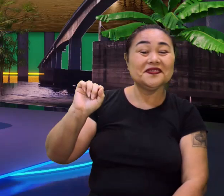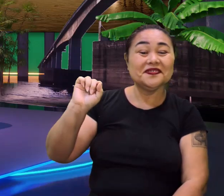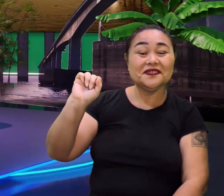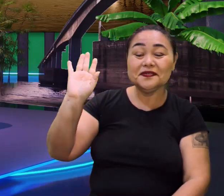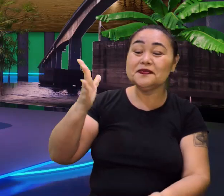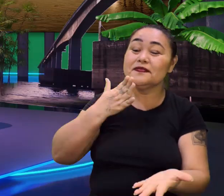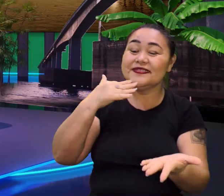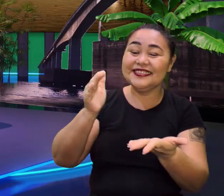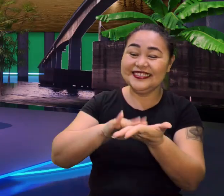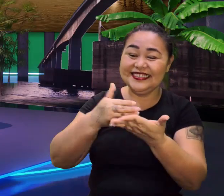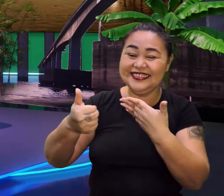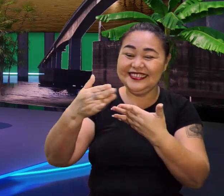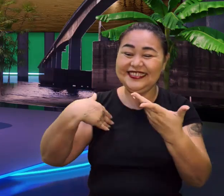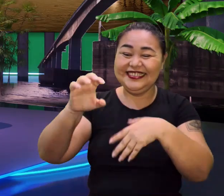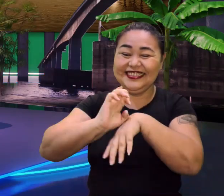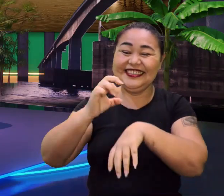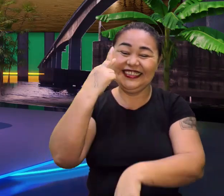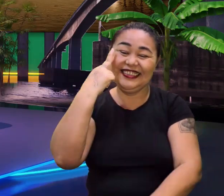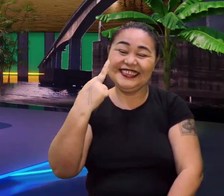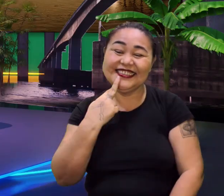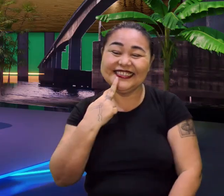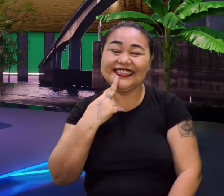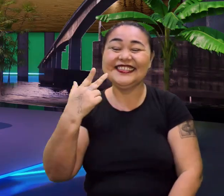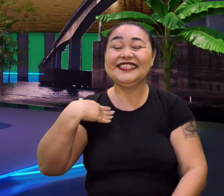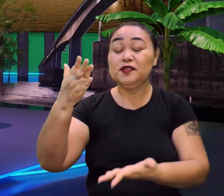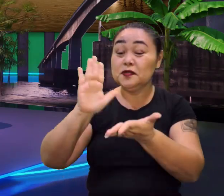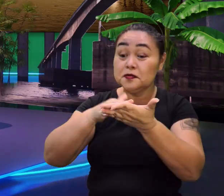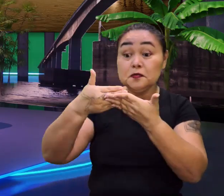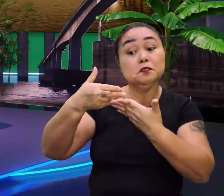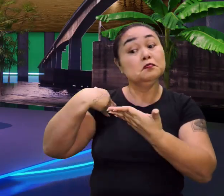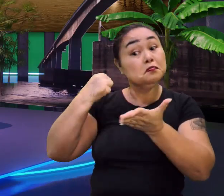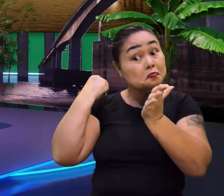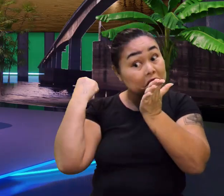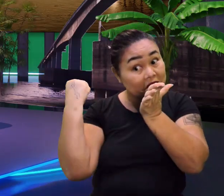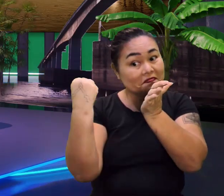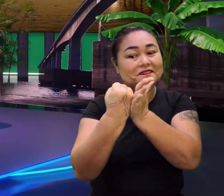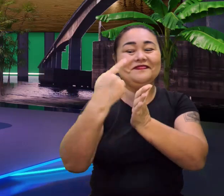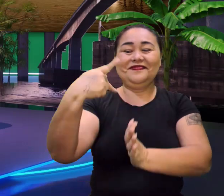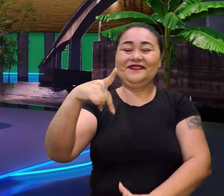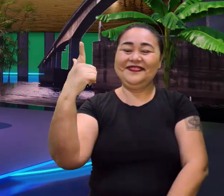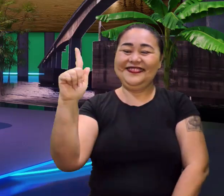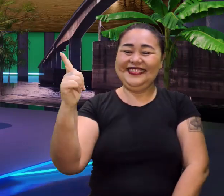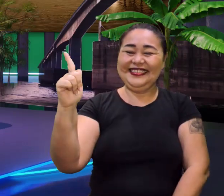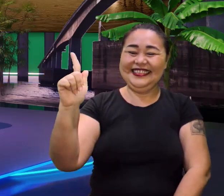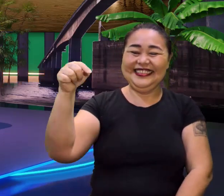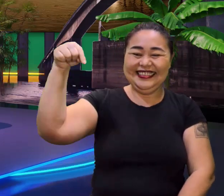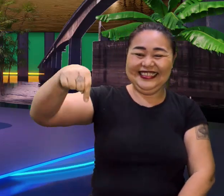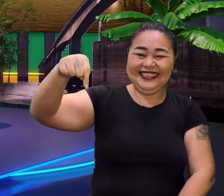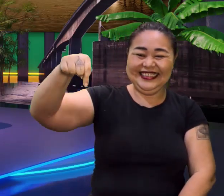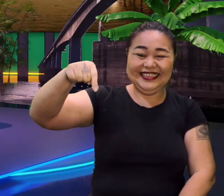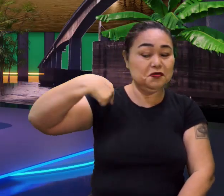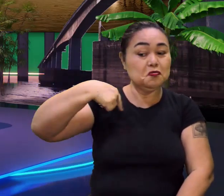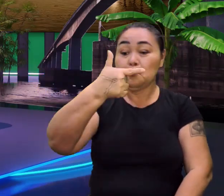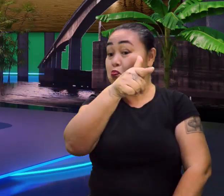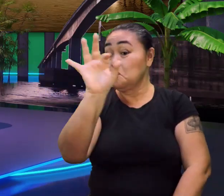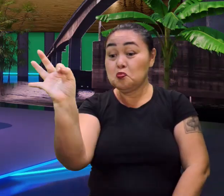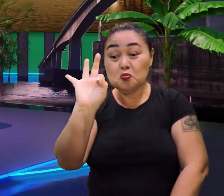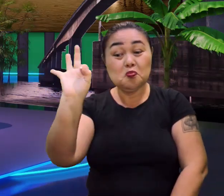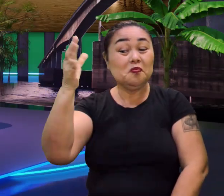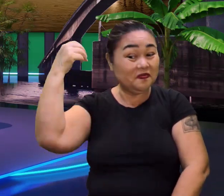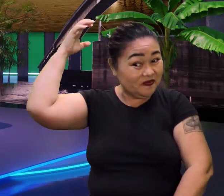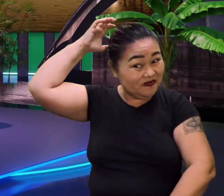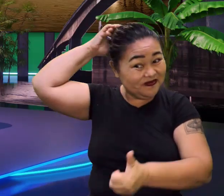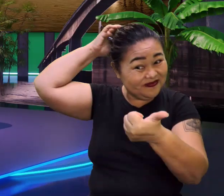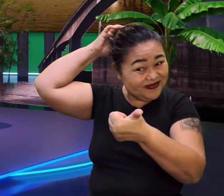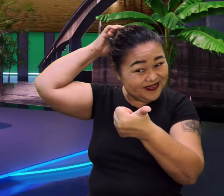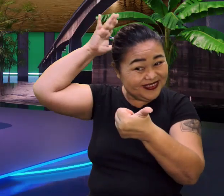É a melhor intérprete do estado de Rondônia, meu amigo. É a intérprete oficial da geografia de Olha aí. Rondônia. Não tem para ninguém, é só a Aldelinda